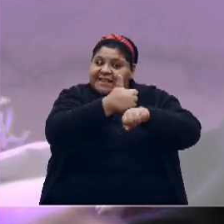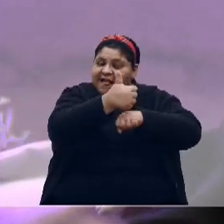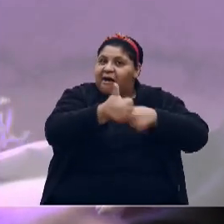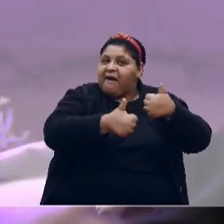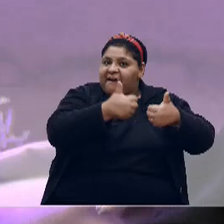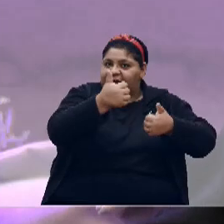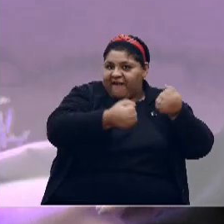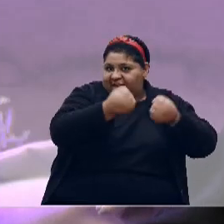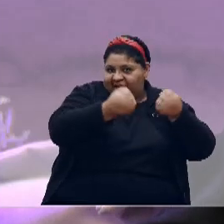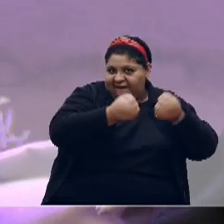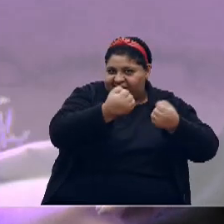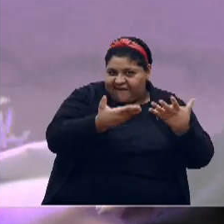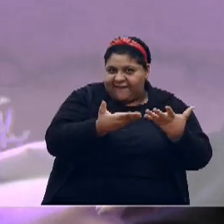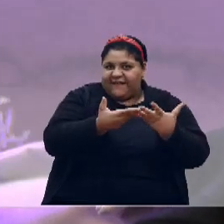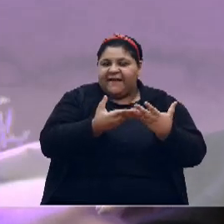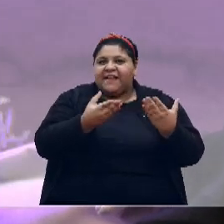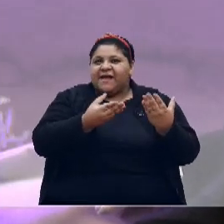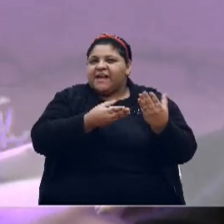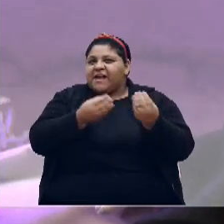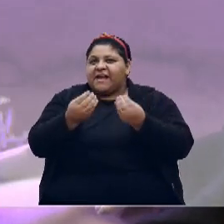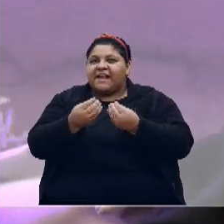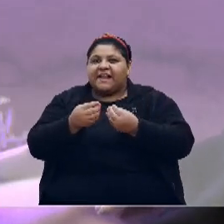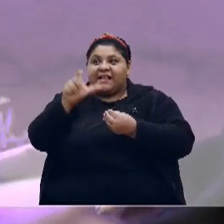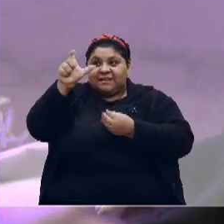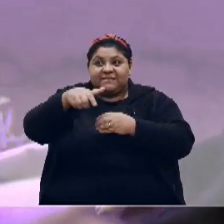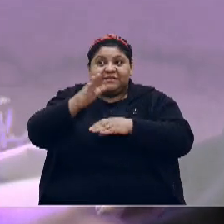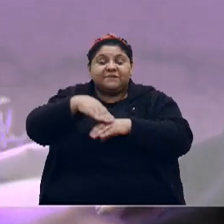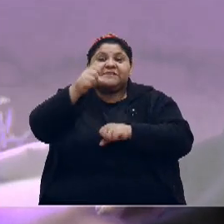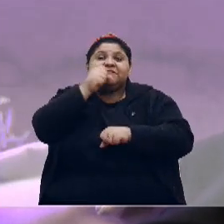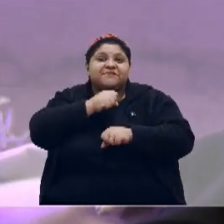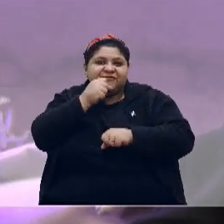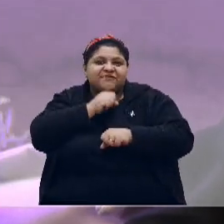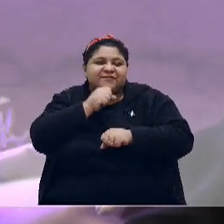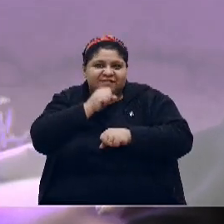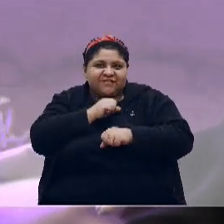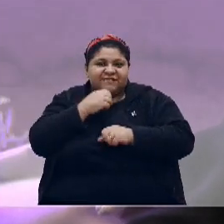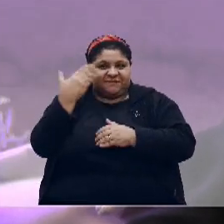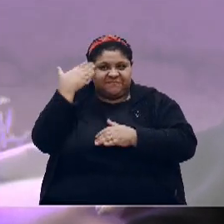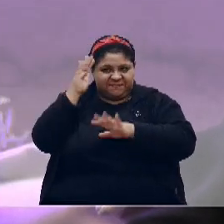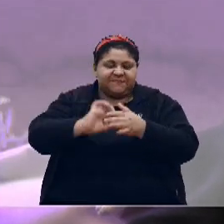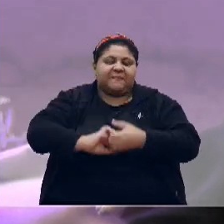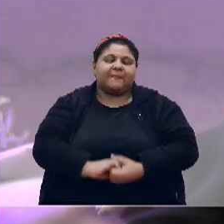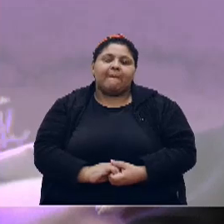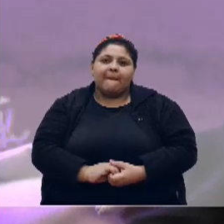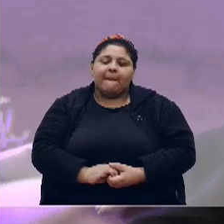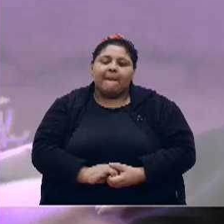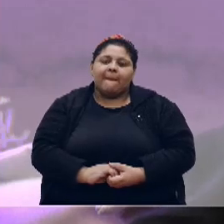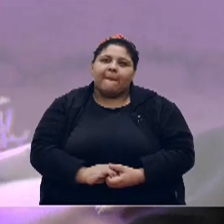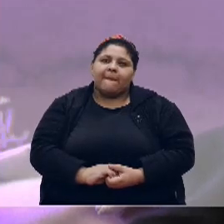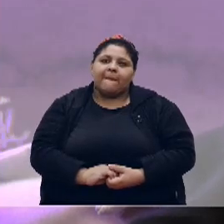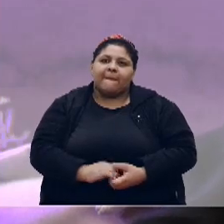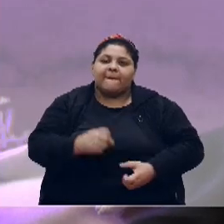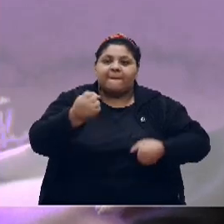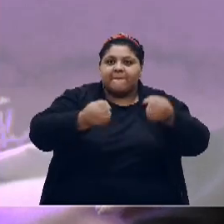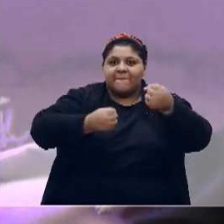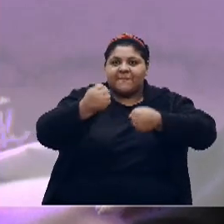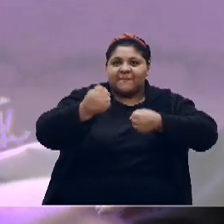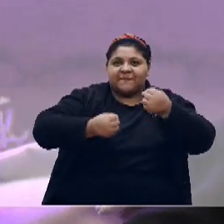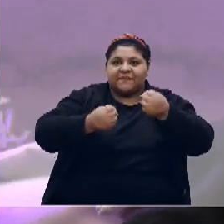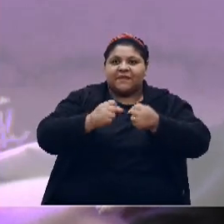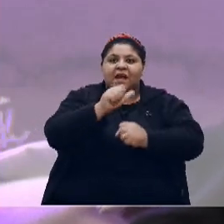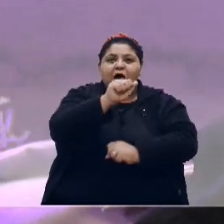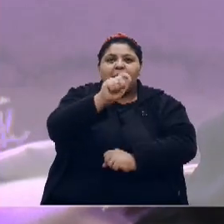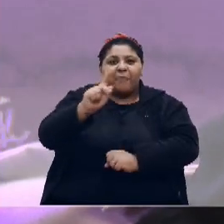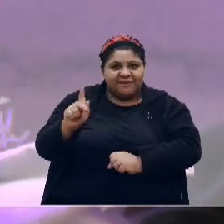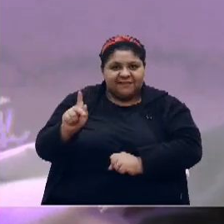aí as pessoas mais velhas geralmente fazem isso, sabe? Motoristas aposentados, né? Que